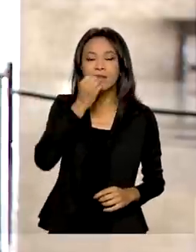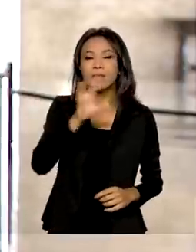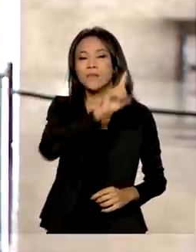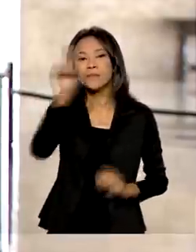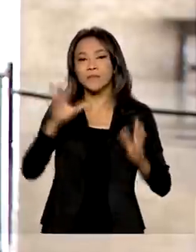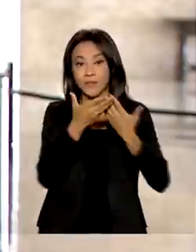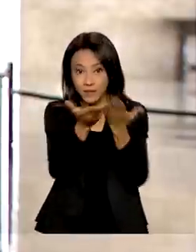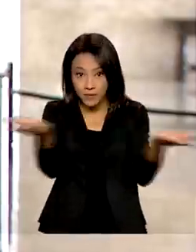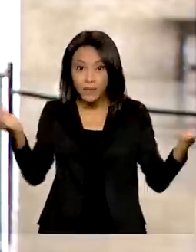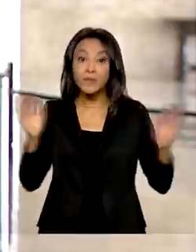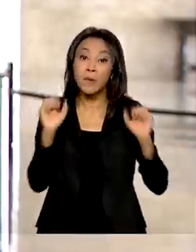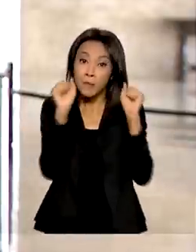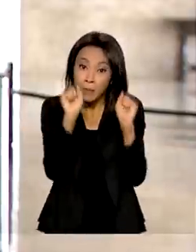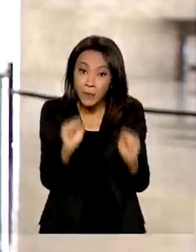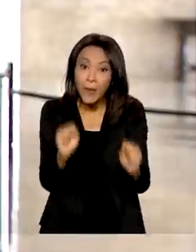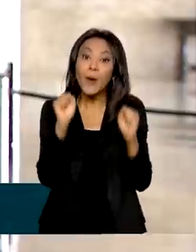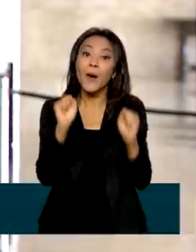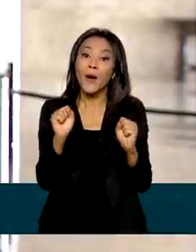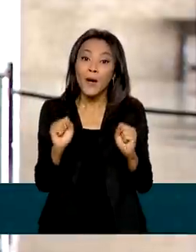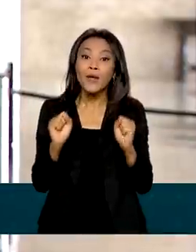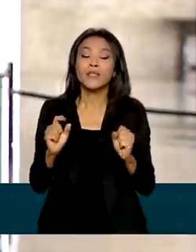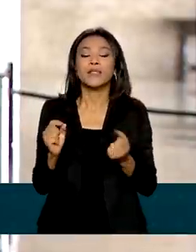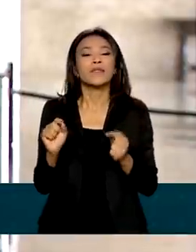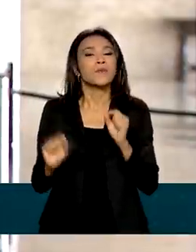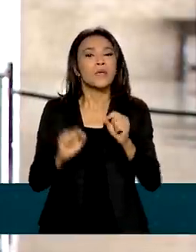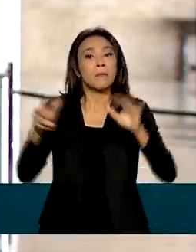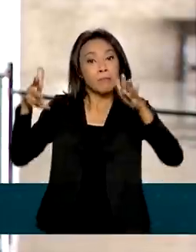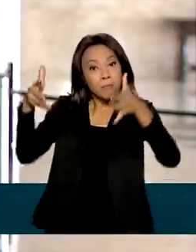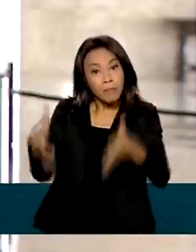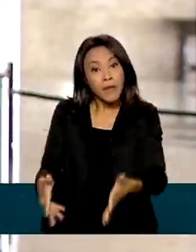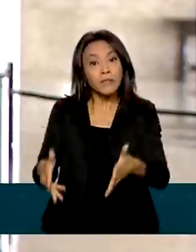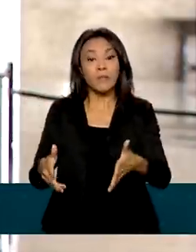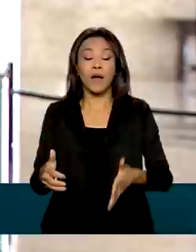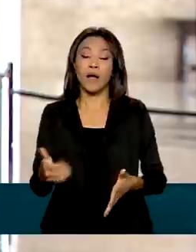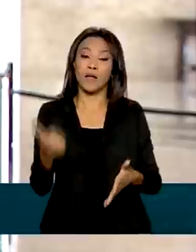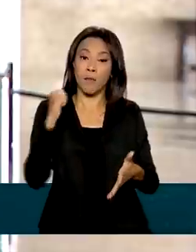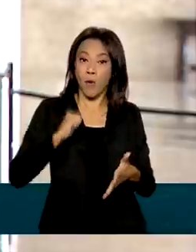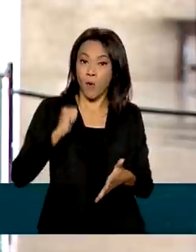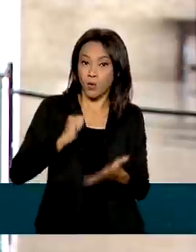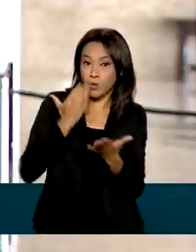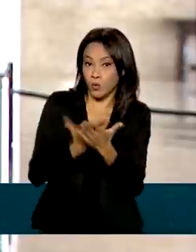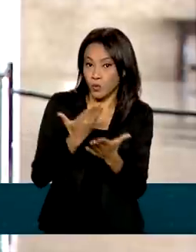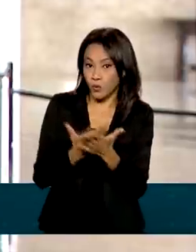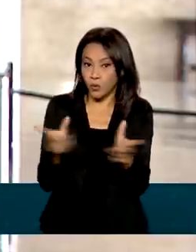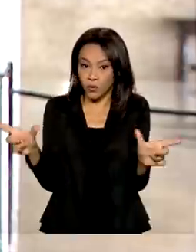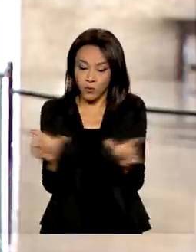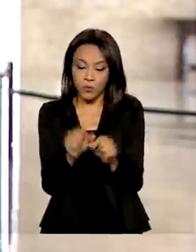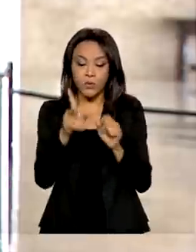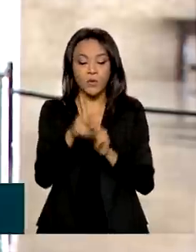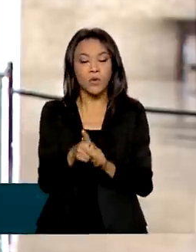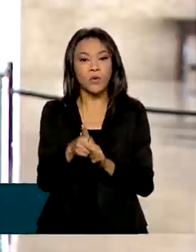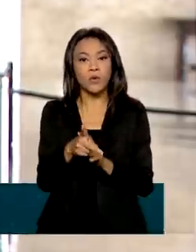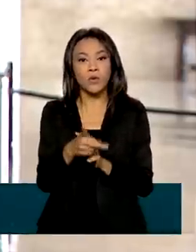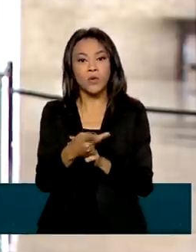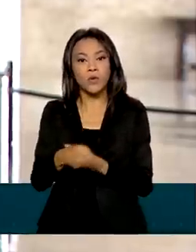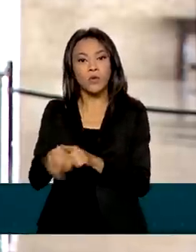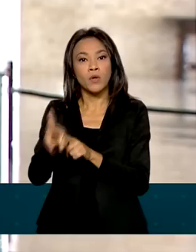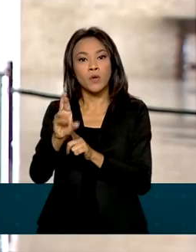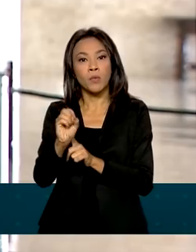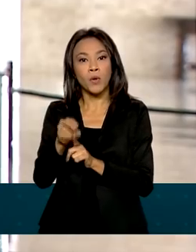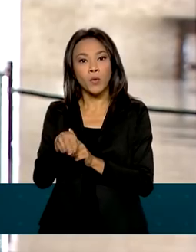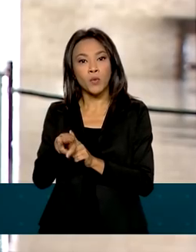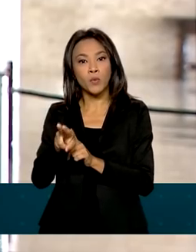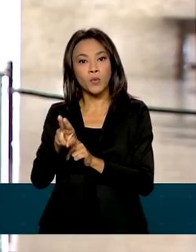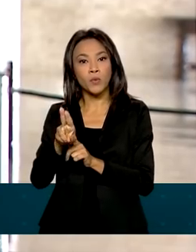dia a todos Olha podem concorrer a bolsas de estudo do ProUni instituições de ensino privadas estudantes né que